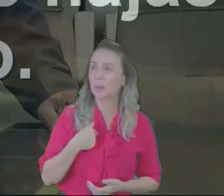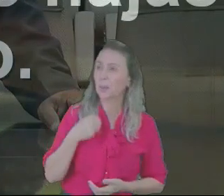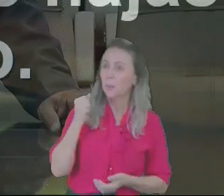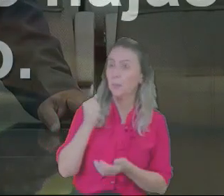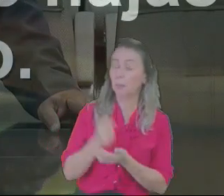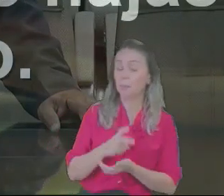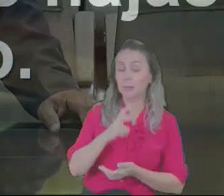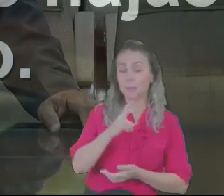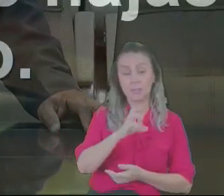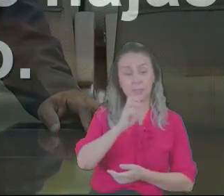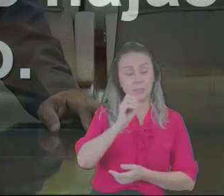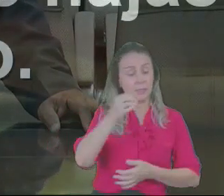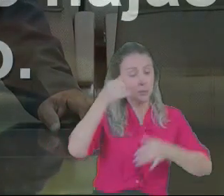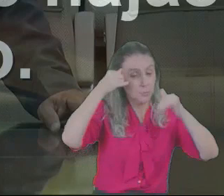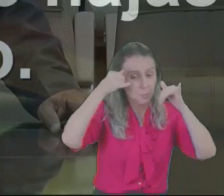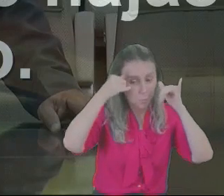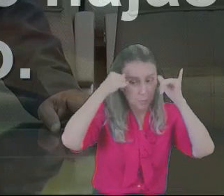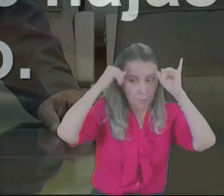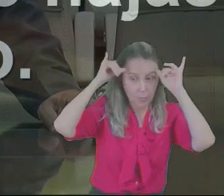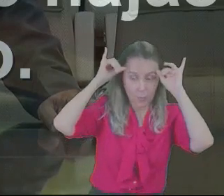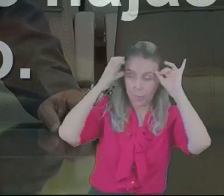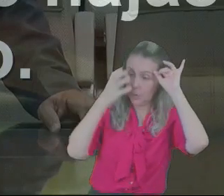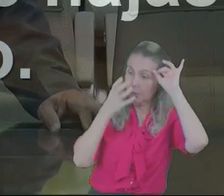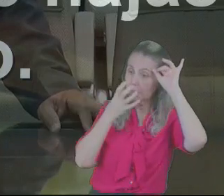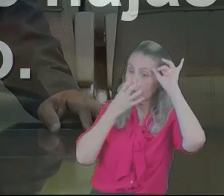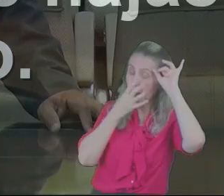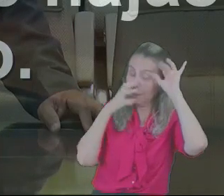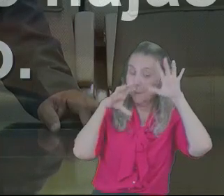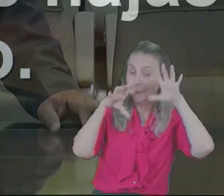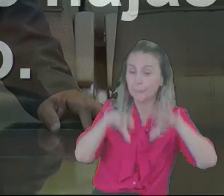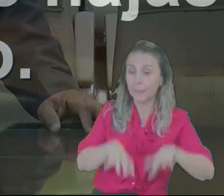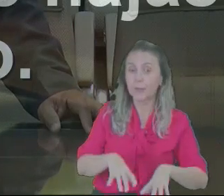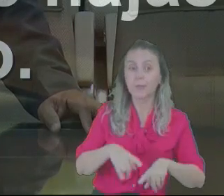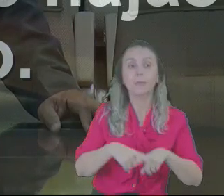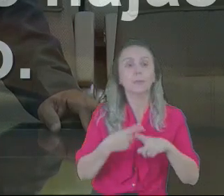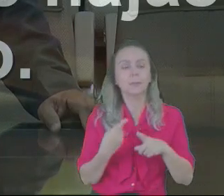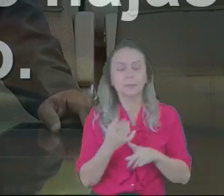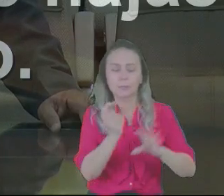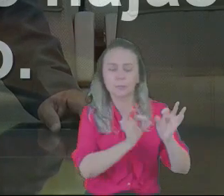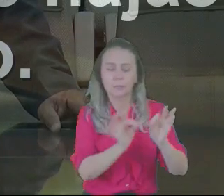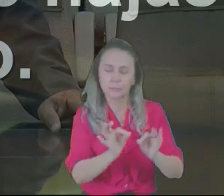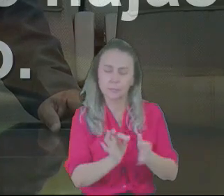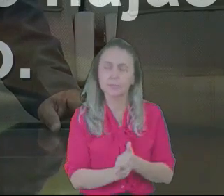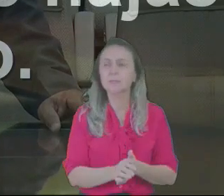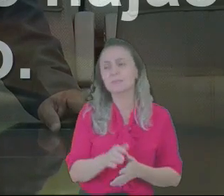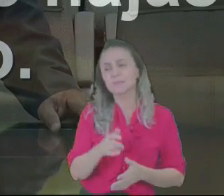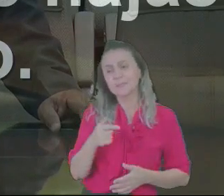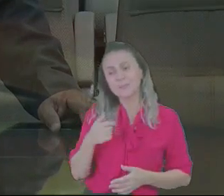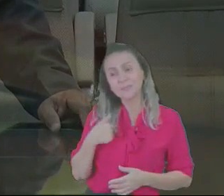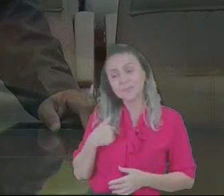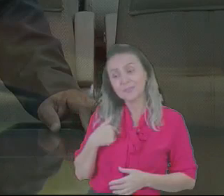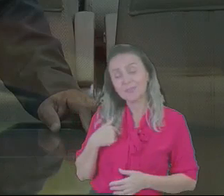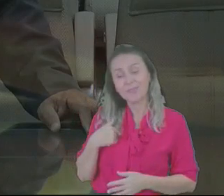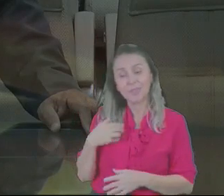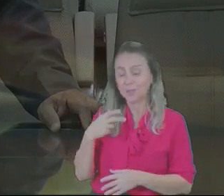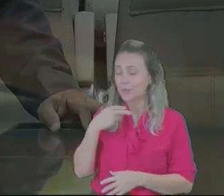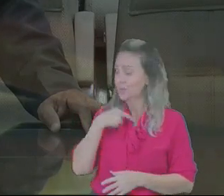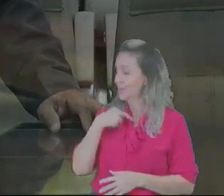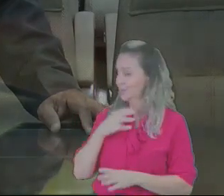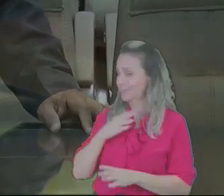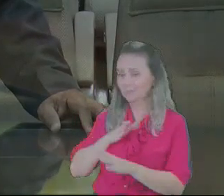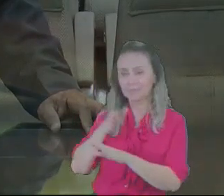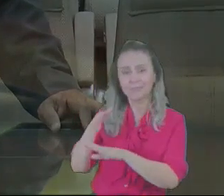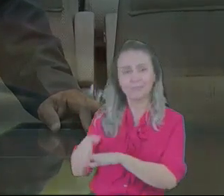cinco juntas de bois e vou experimentá-los rogo-te que me hajas por escusado